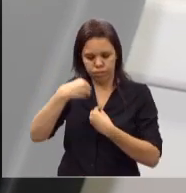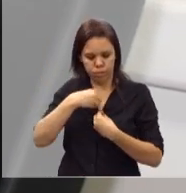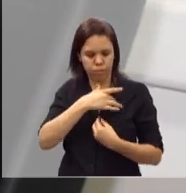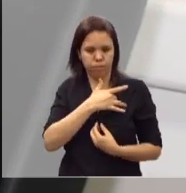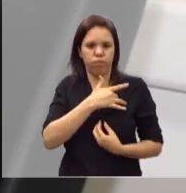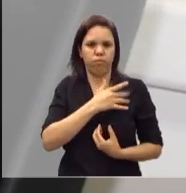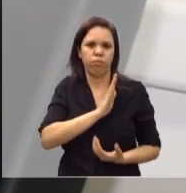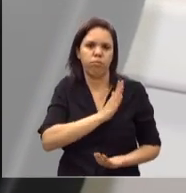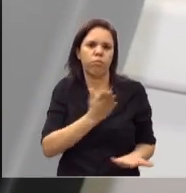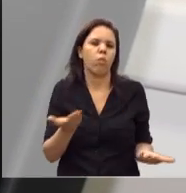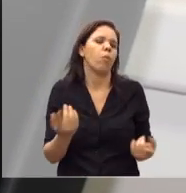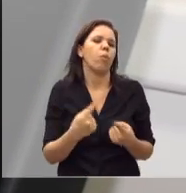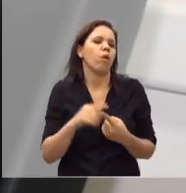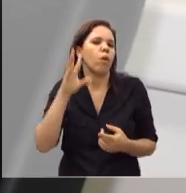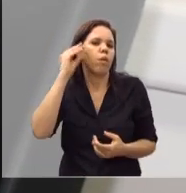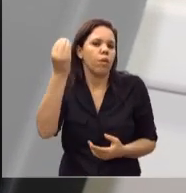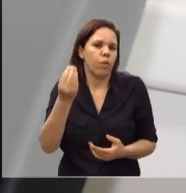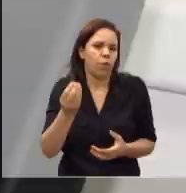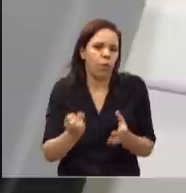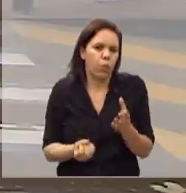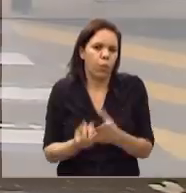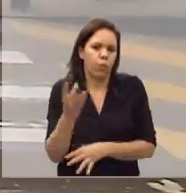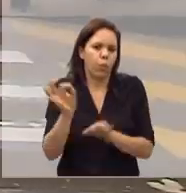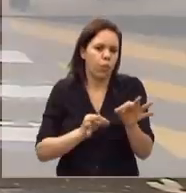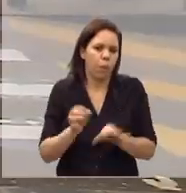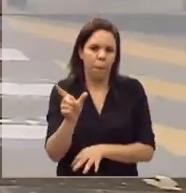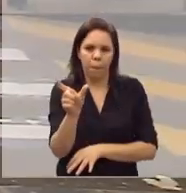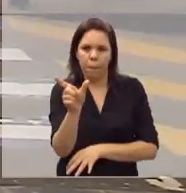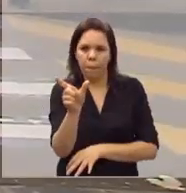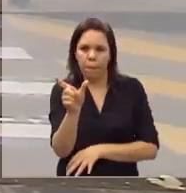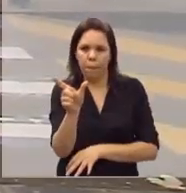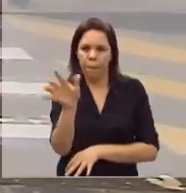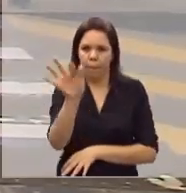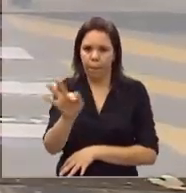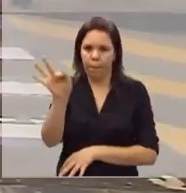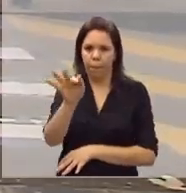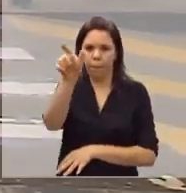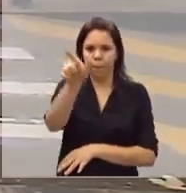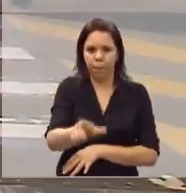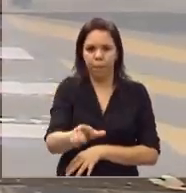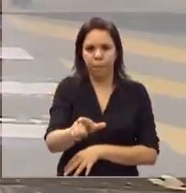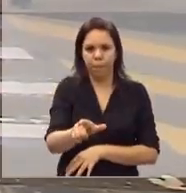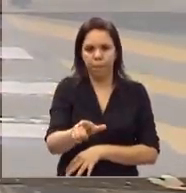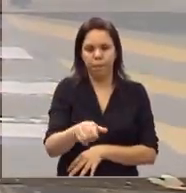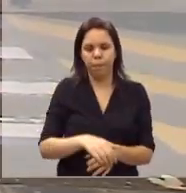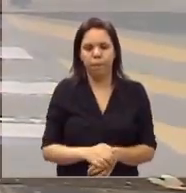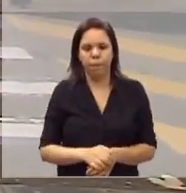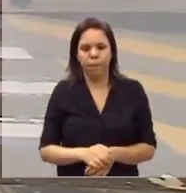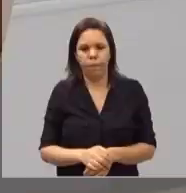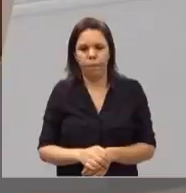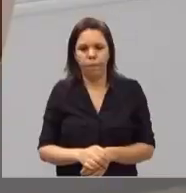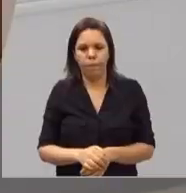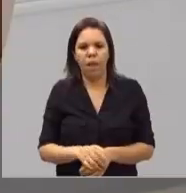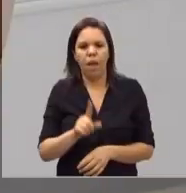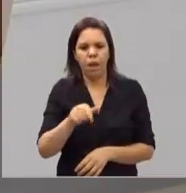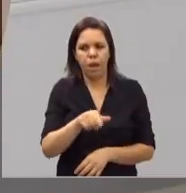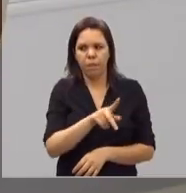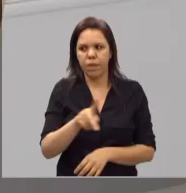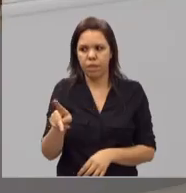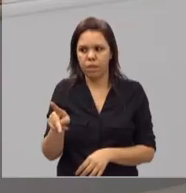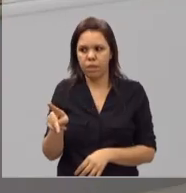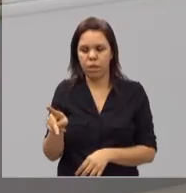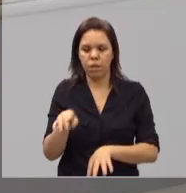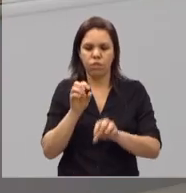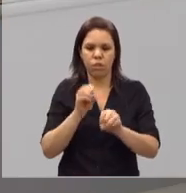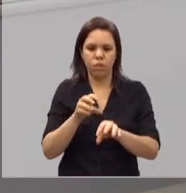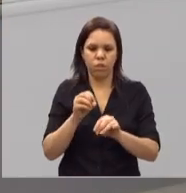Por quê? Por que eu entendo criar o passe universitário? Até porque eu militava, era presidente da Comissão de Educação, por 3 ou